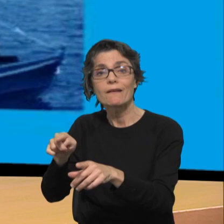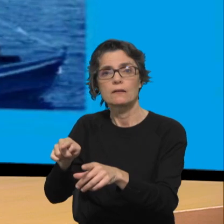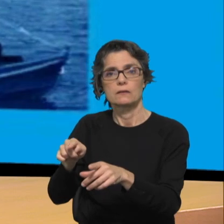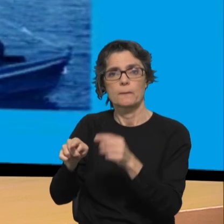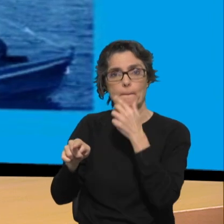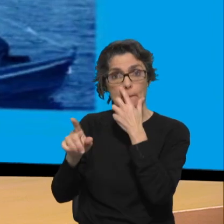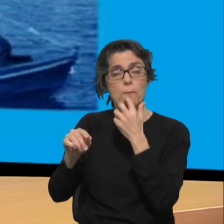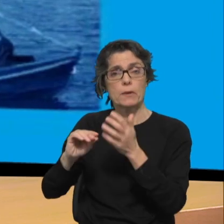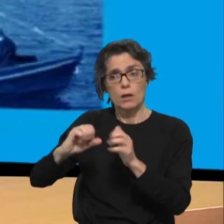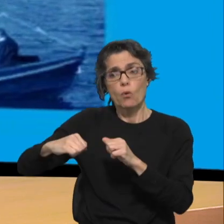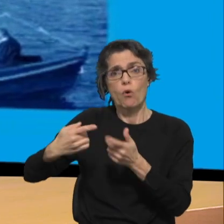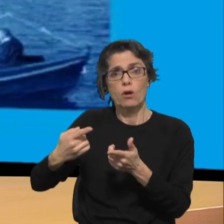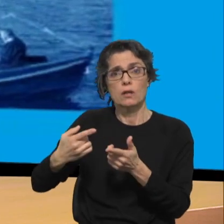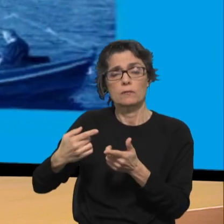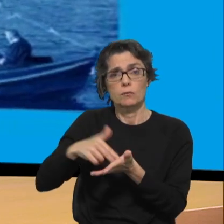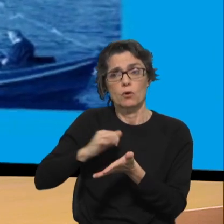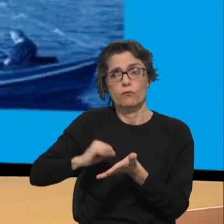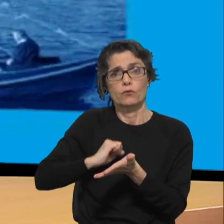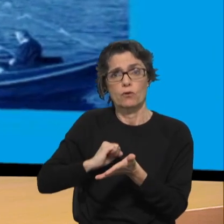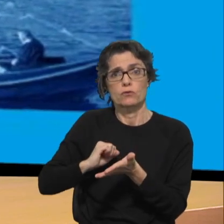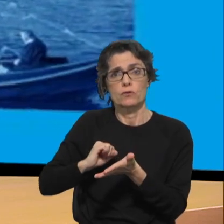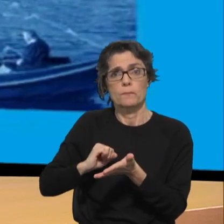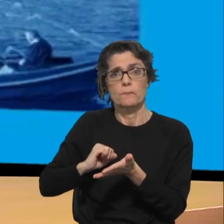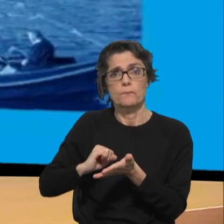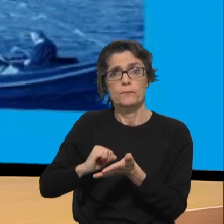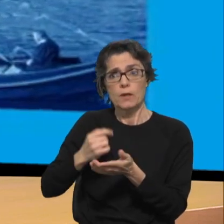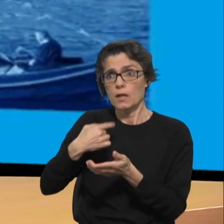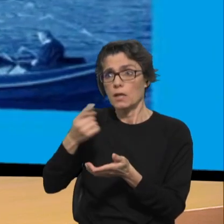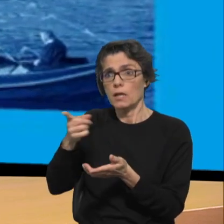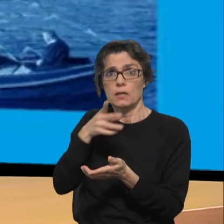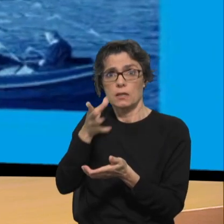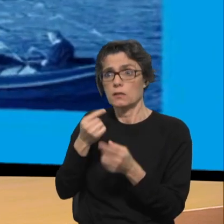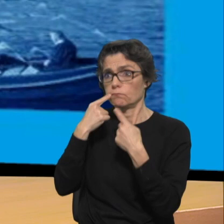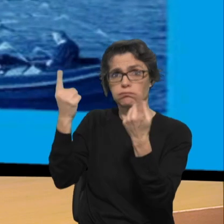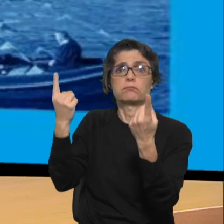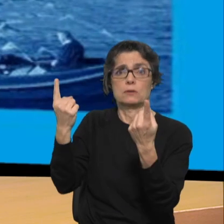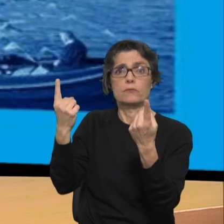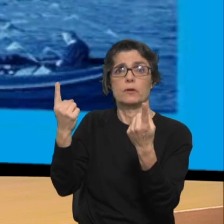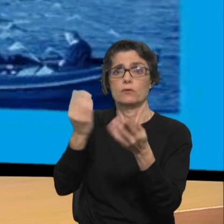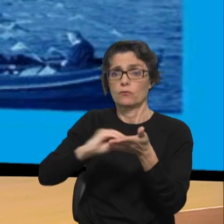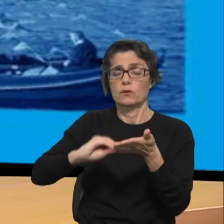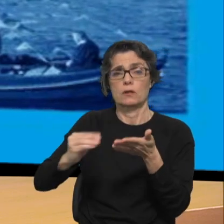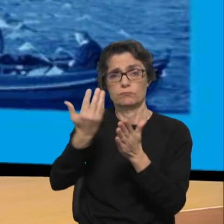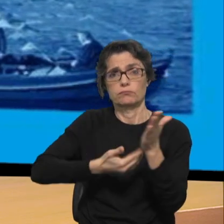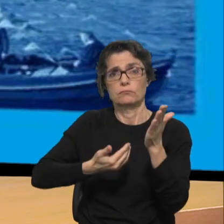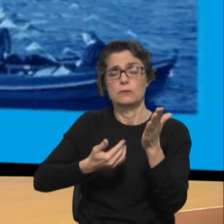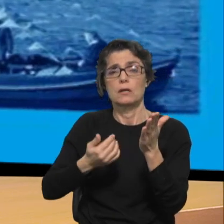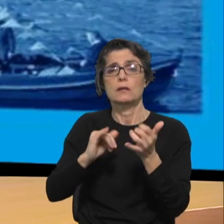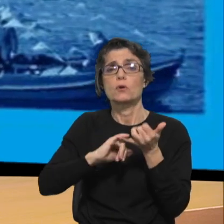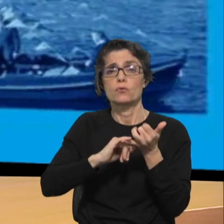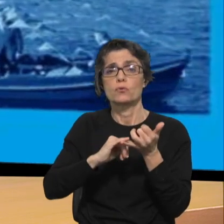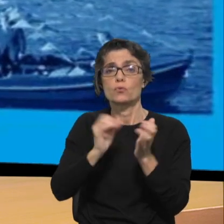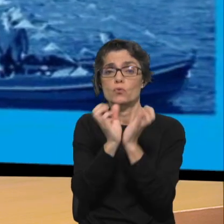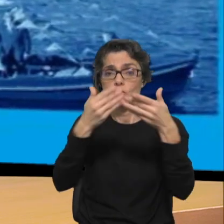a nossa posição e é também, portanto, a posição dele, e fê-lo publicamente, está em declarações escritas no site da Associação dos Médicos